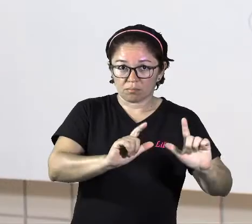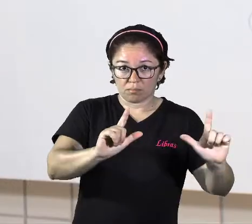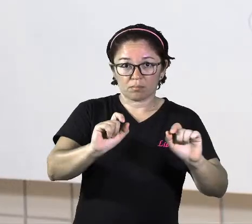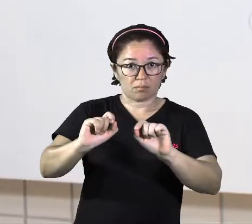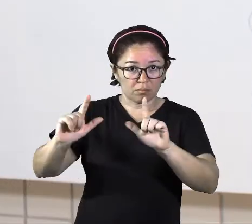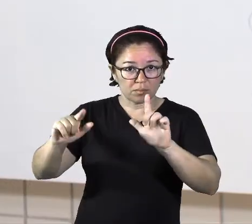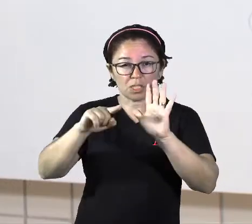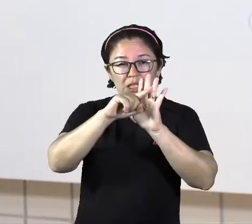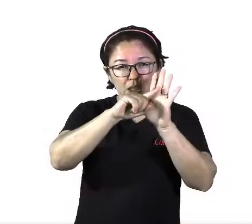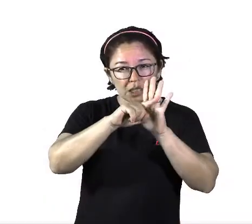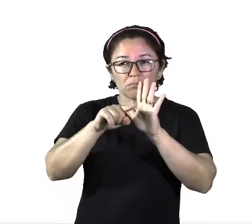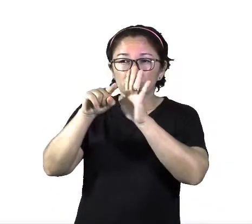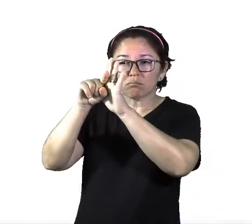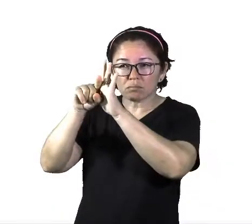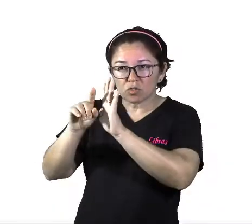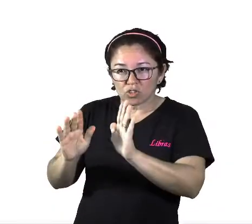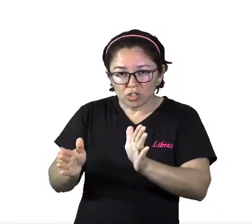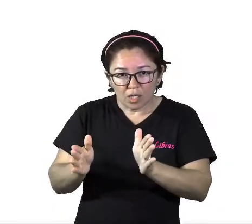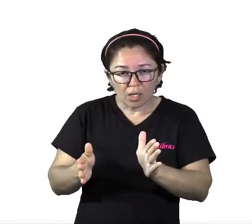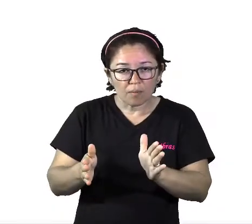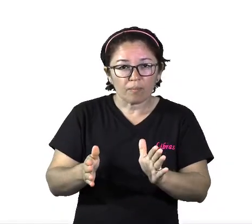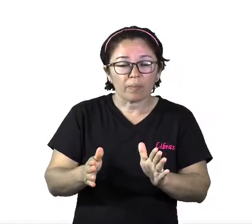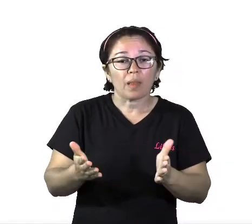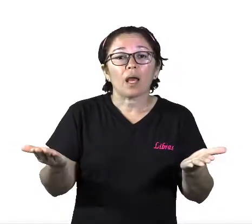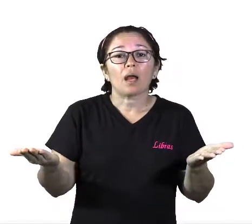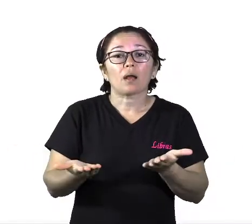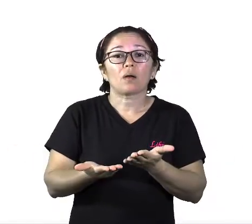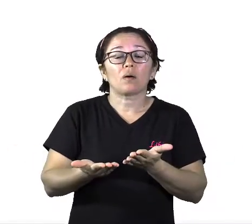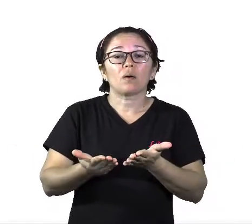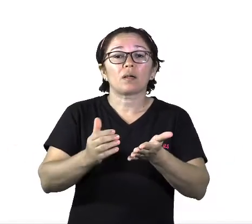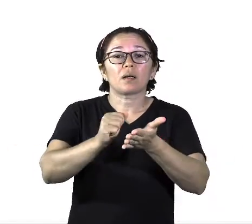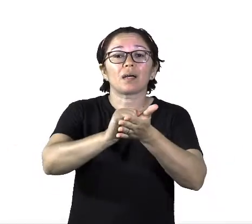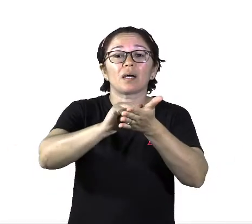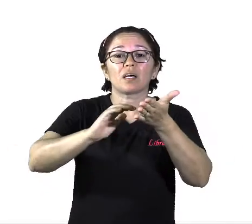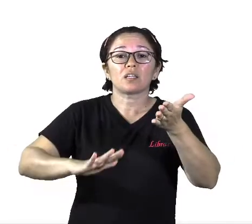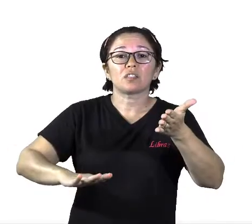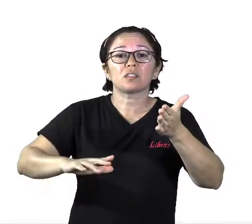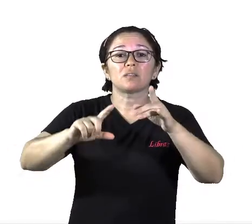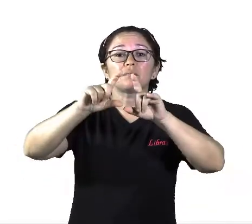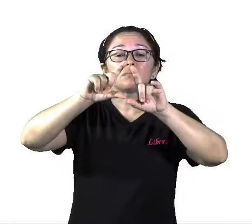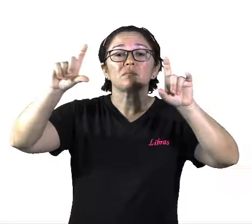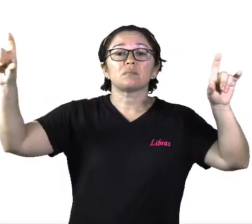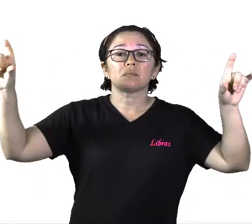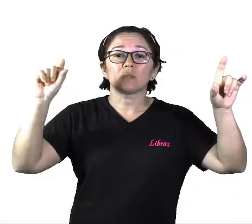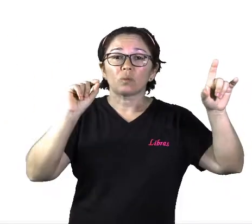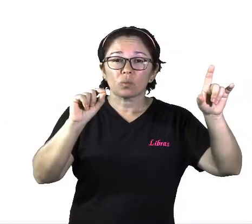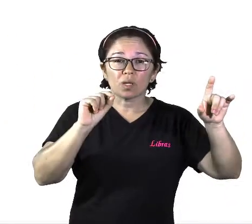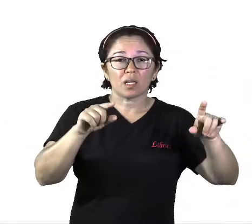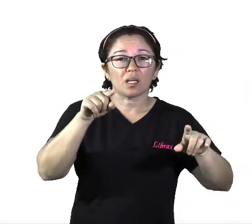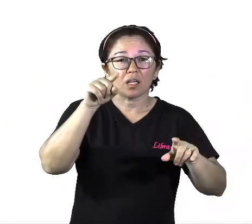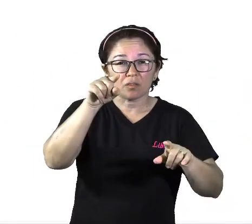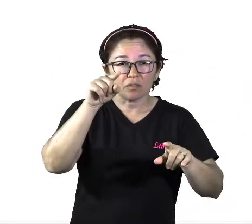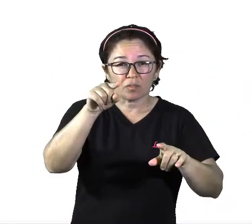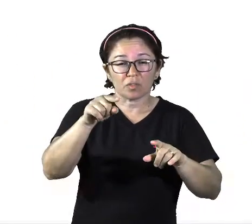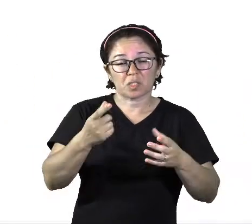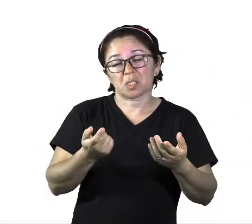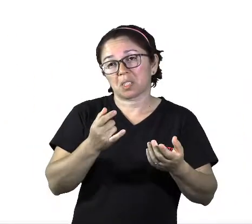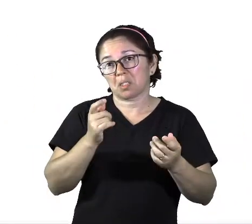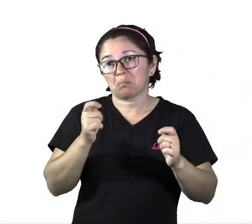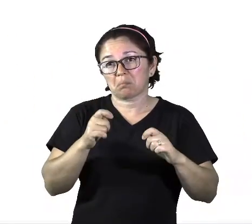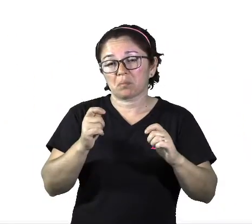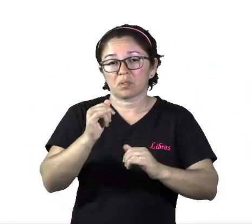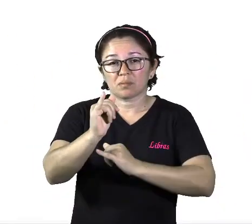uma pesquisa. Realizar uma pesquisa em fontes abertas e confiáveis sobre os